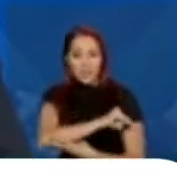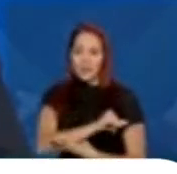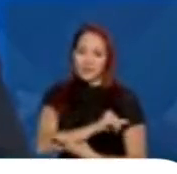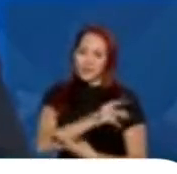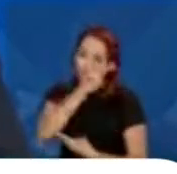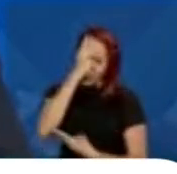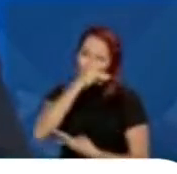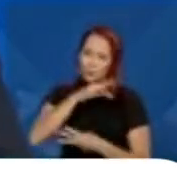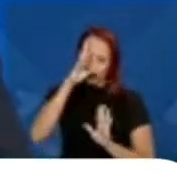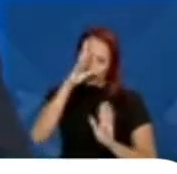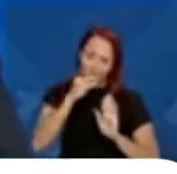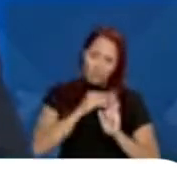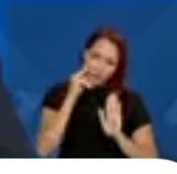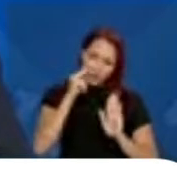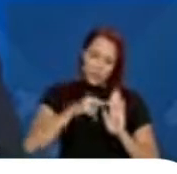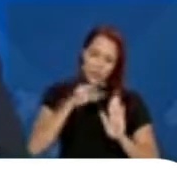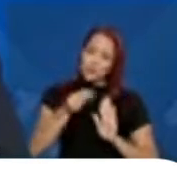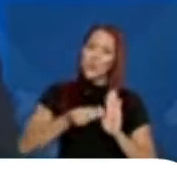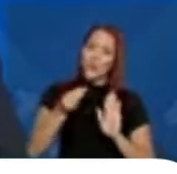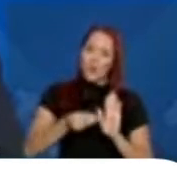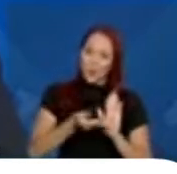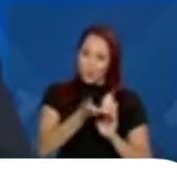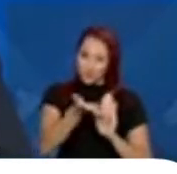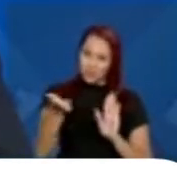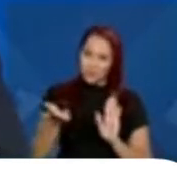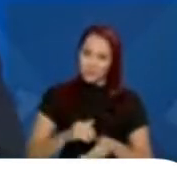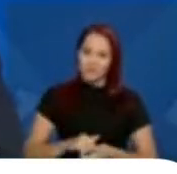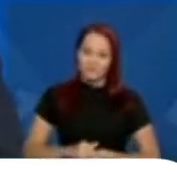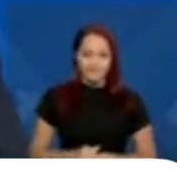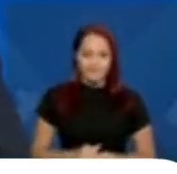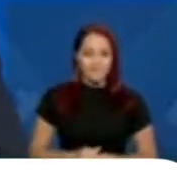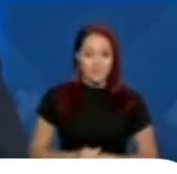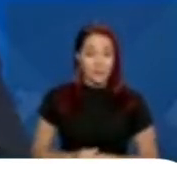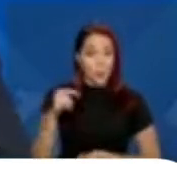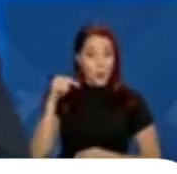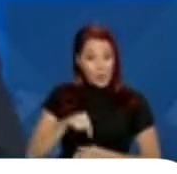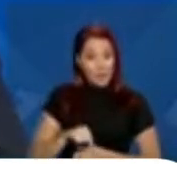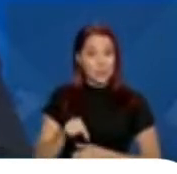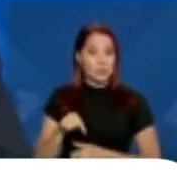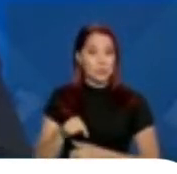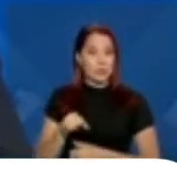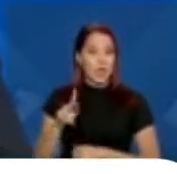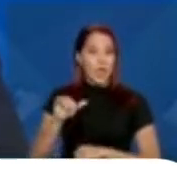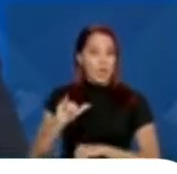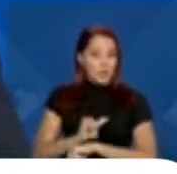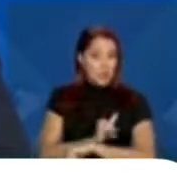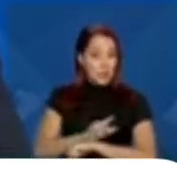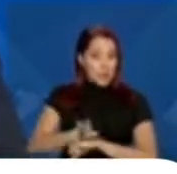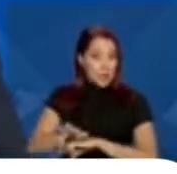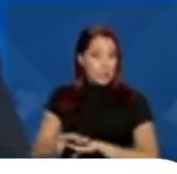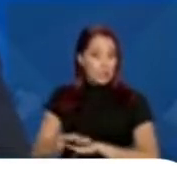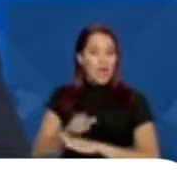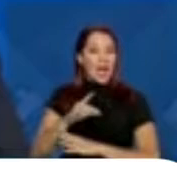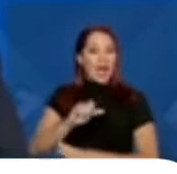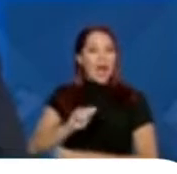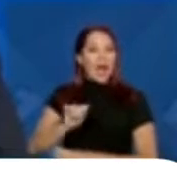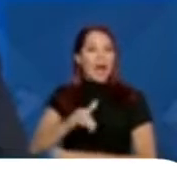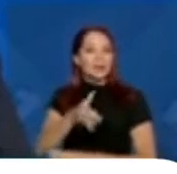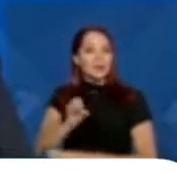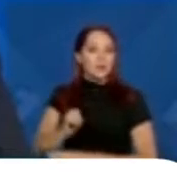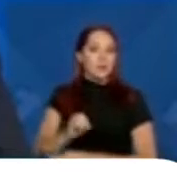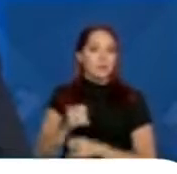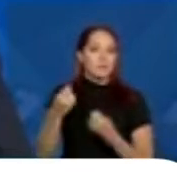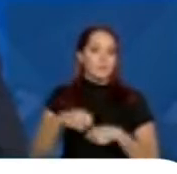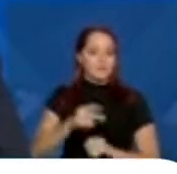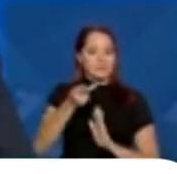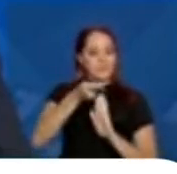acompanhando o caminho das coisas. Essa ação, ela sempre será